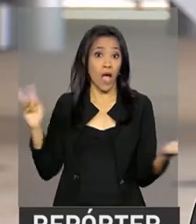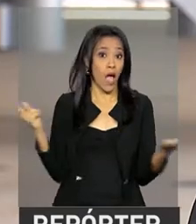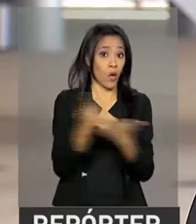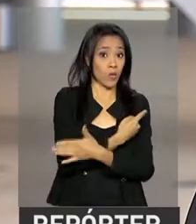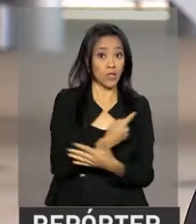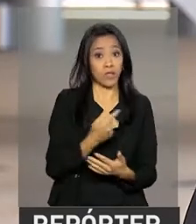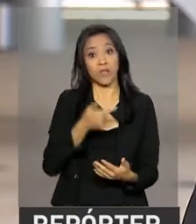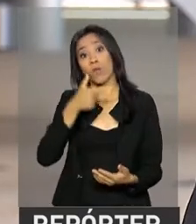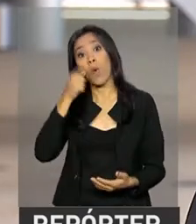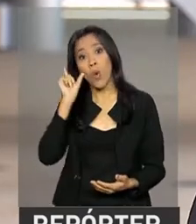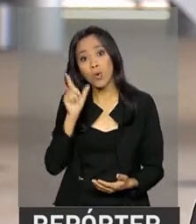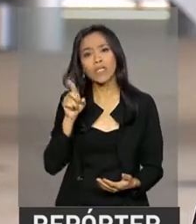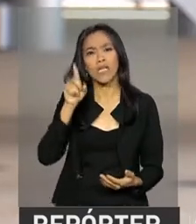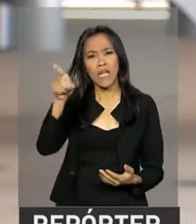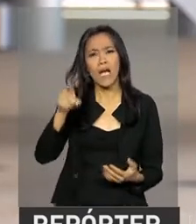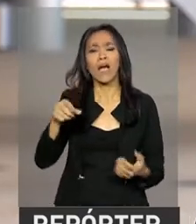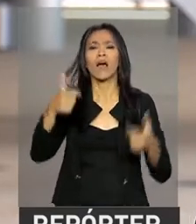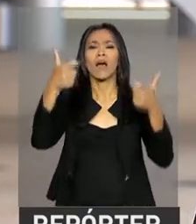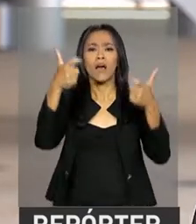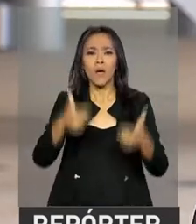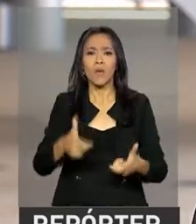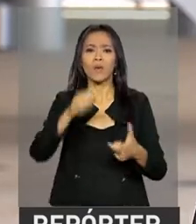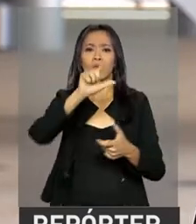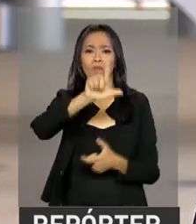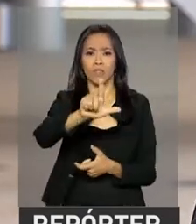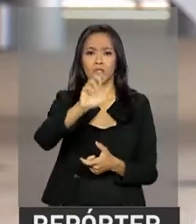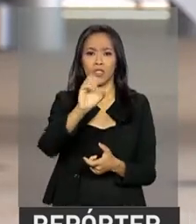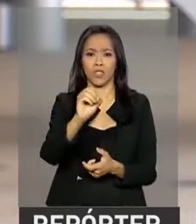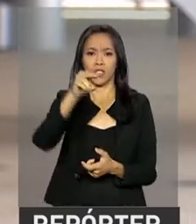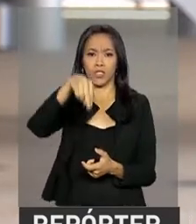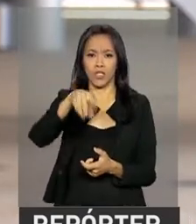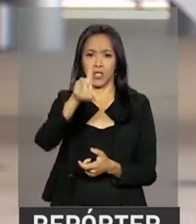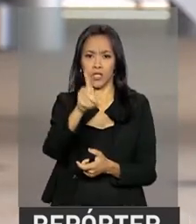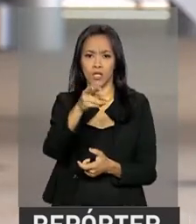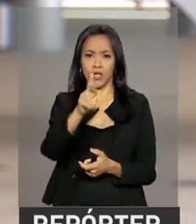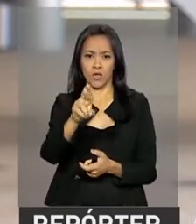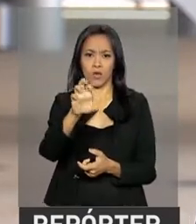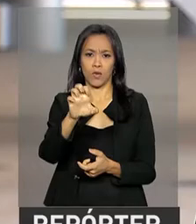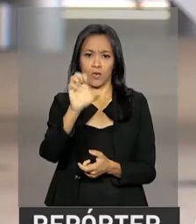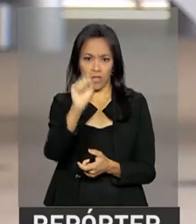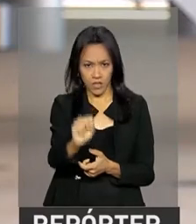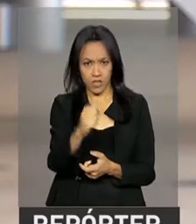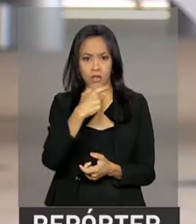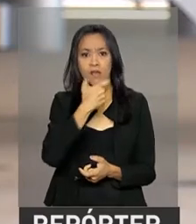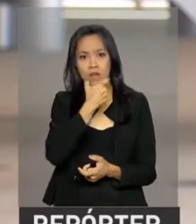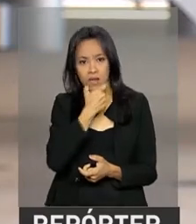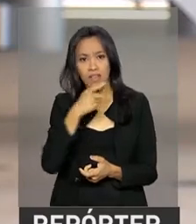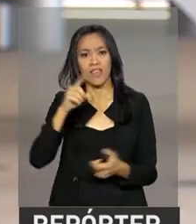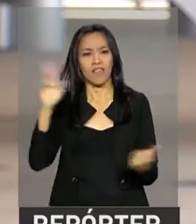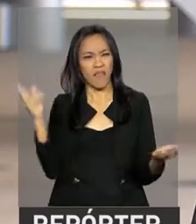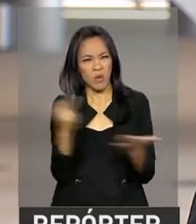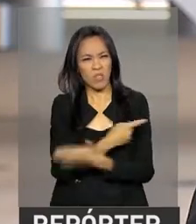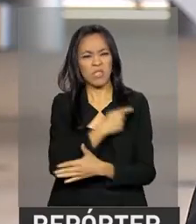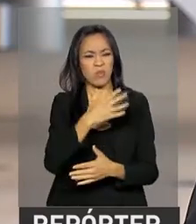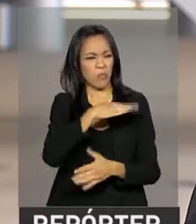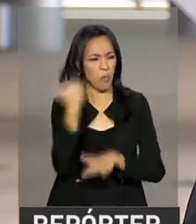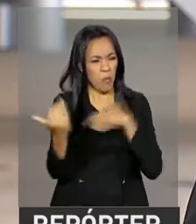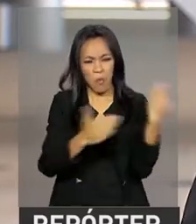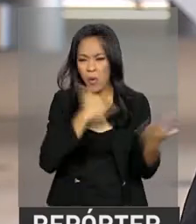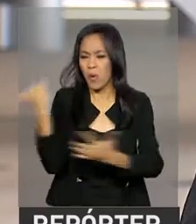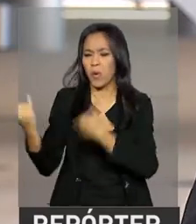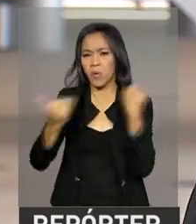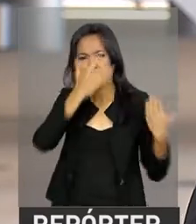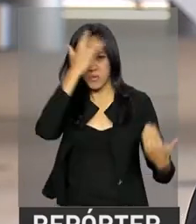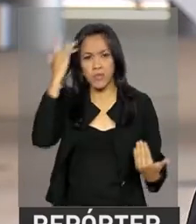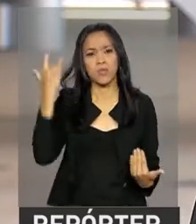ataques no dia de ontem lá em Londres, na capital britânica, que deixaram aí pelo menos 4 mortos e dezenas de feridos. A